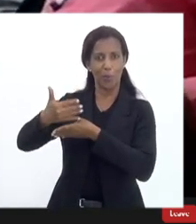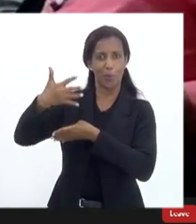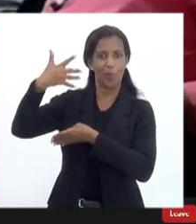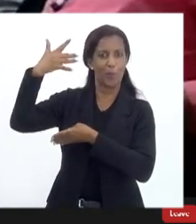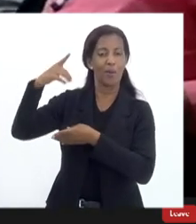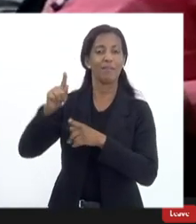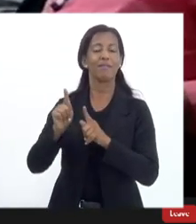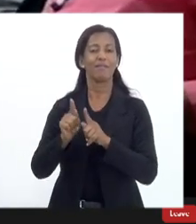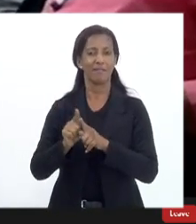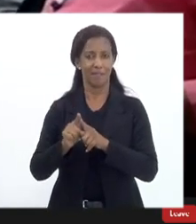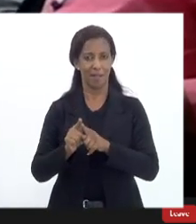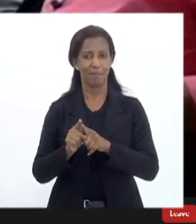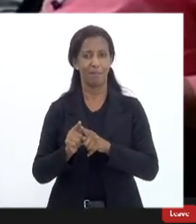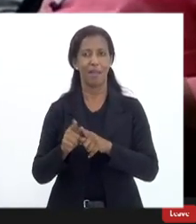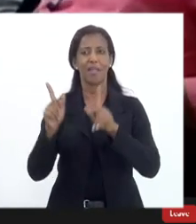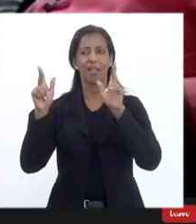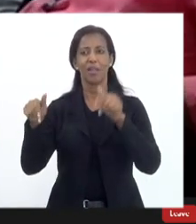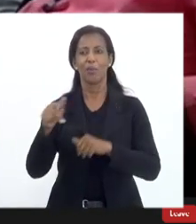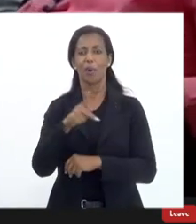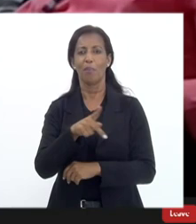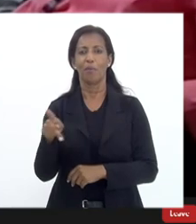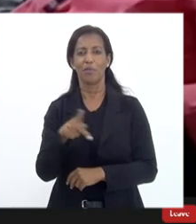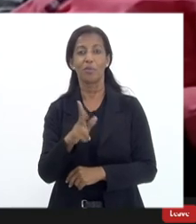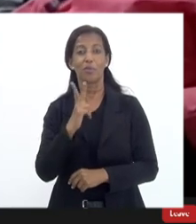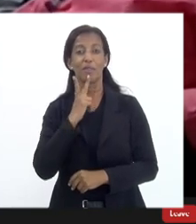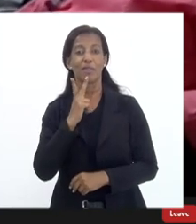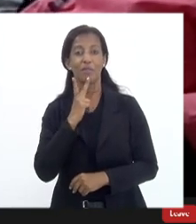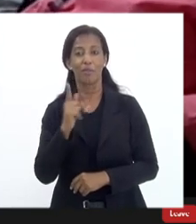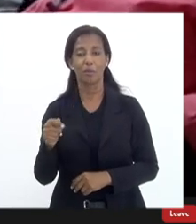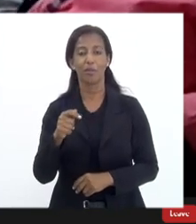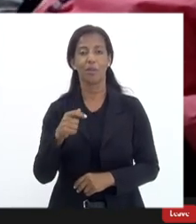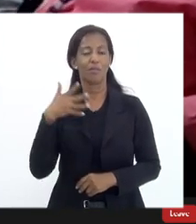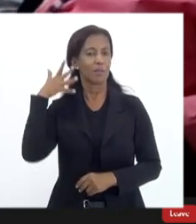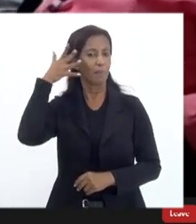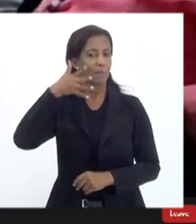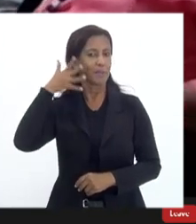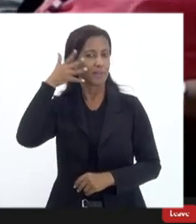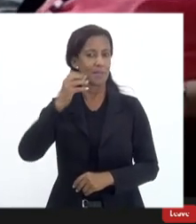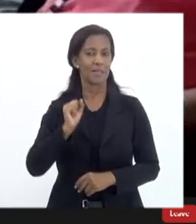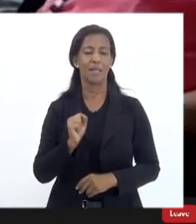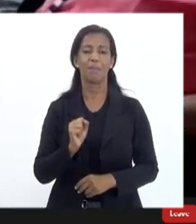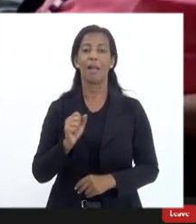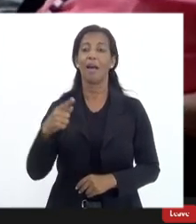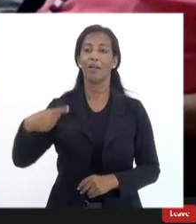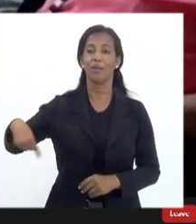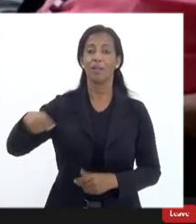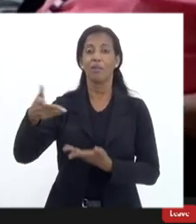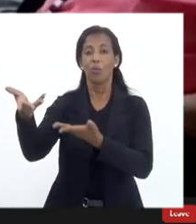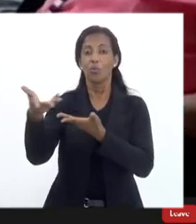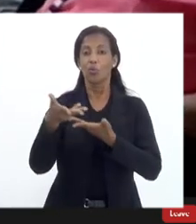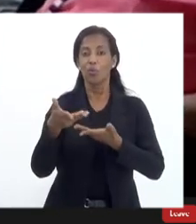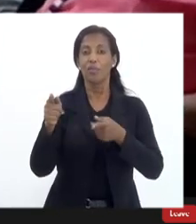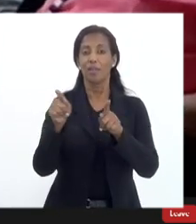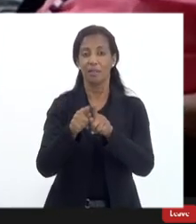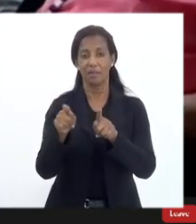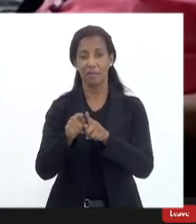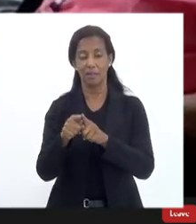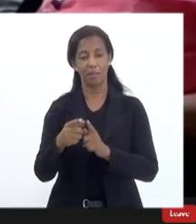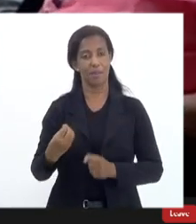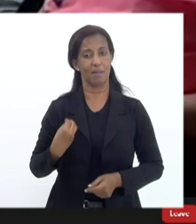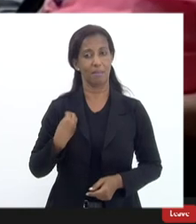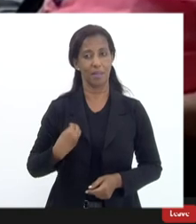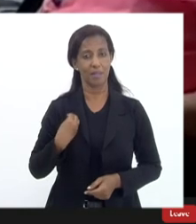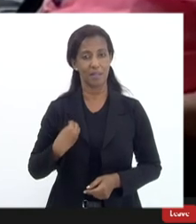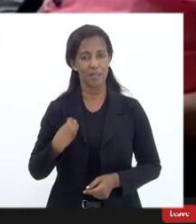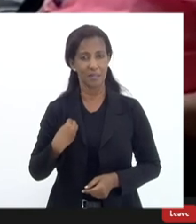Também faremos, como a professora Joelza falou, um seminário e gostaríamos muito de contar com a